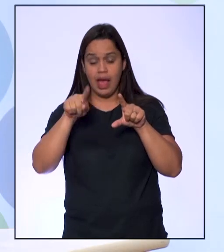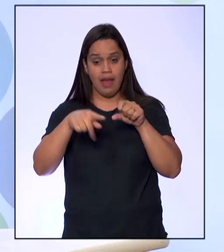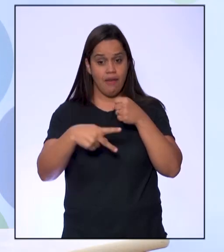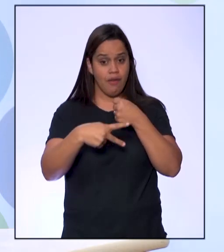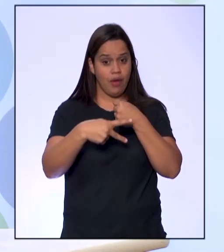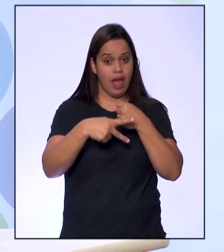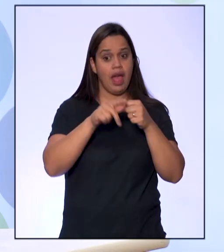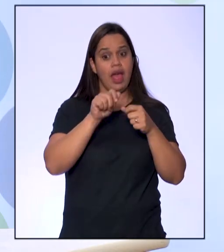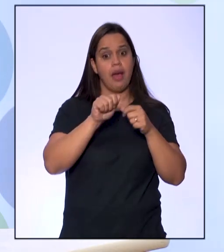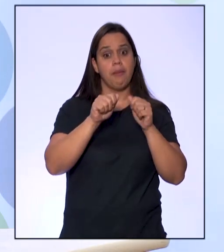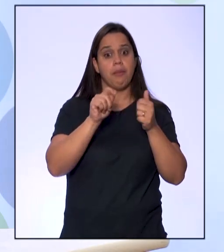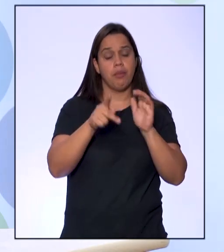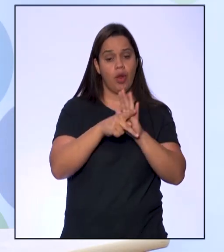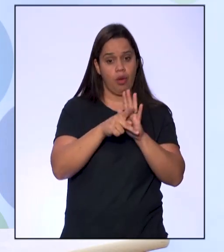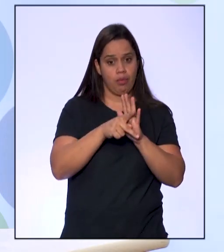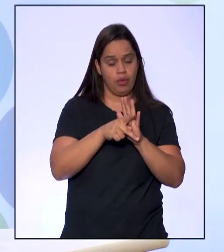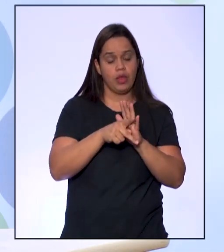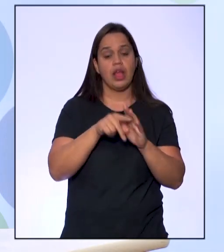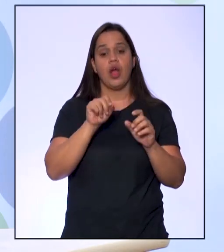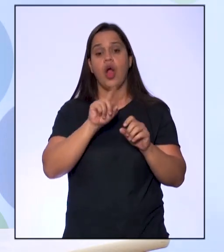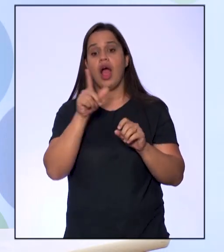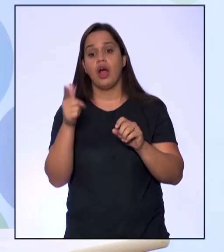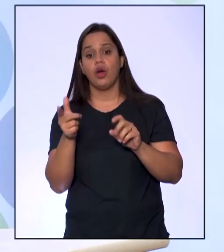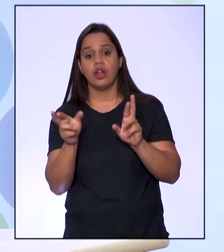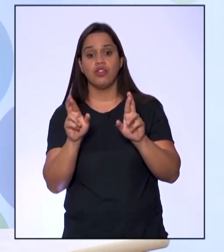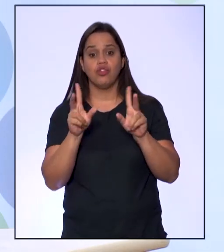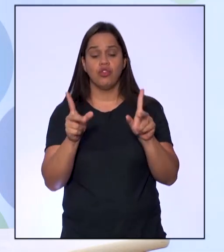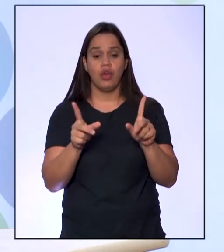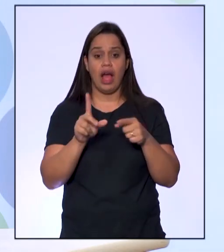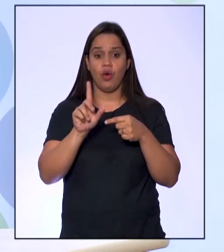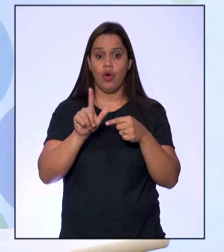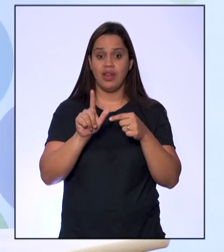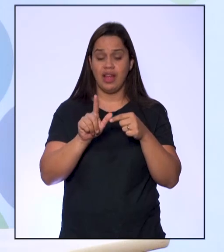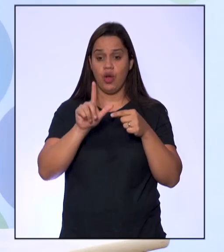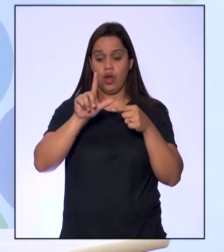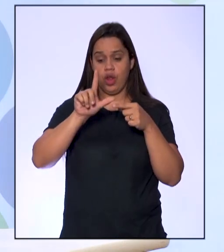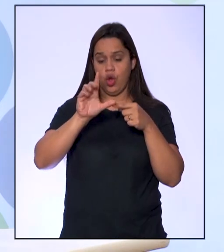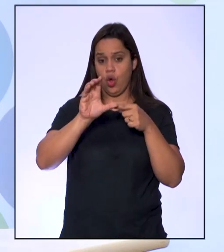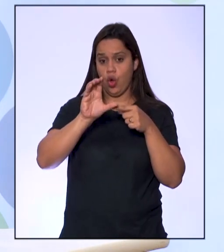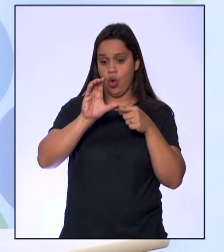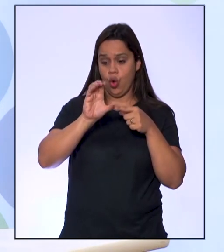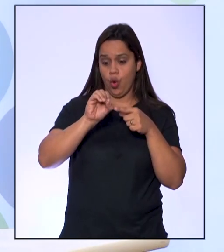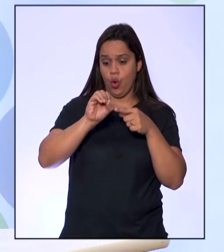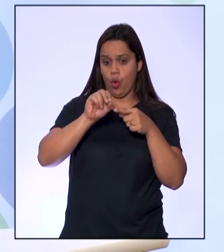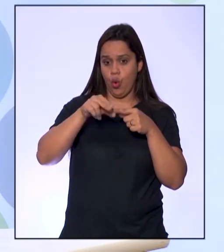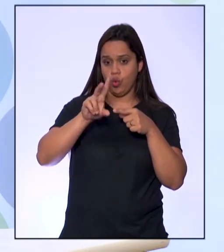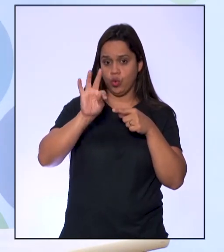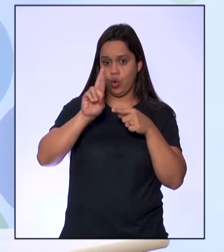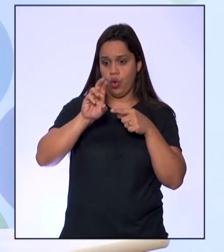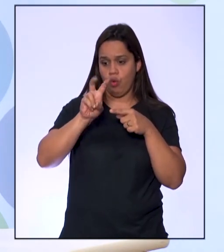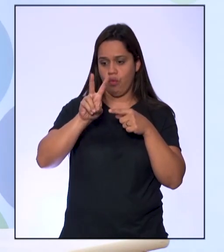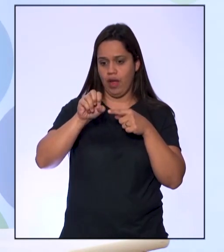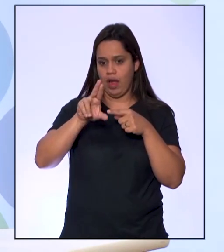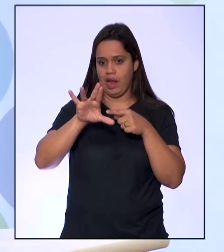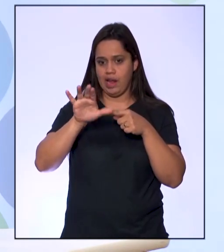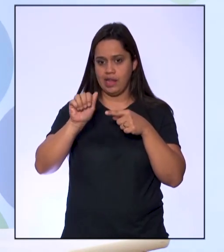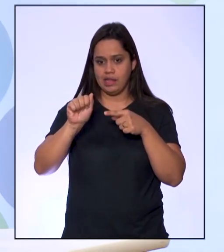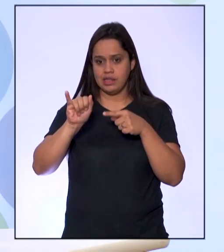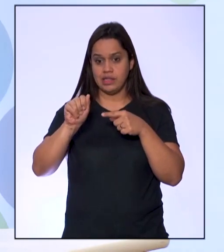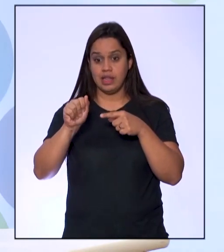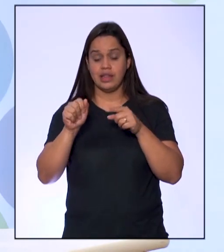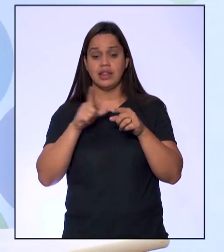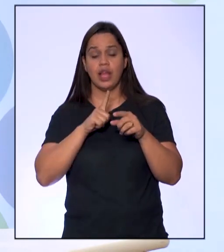controvérsia. Aí sim, eu tenho o substantivo. Agora, questão controversa, eu tenho o adjetivo. Então, agora vocês não vão errar